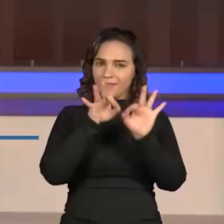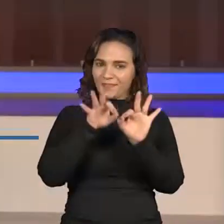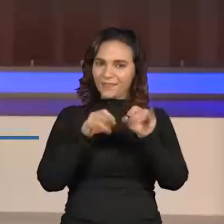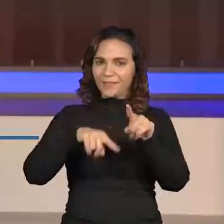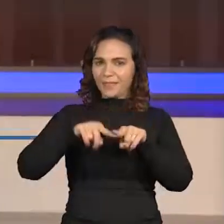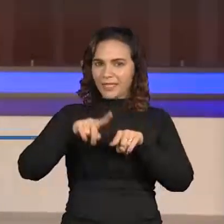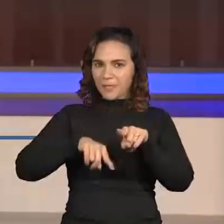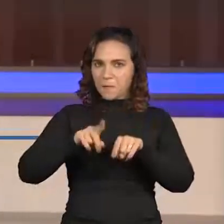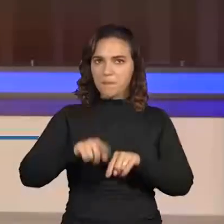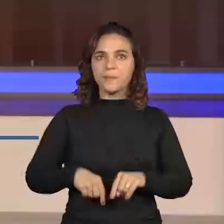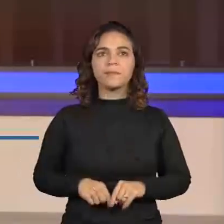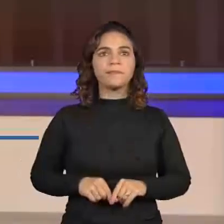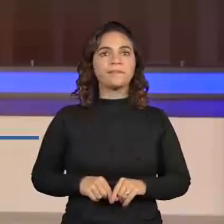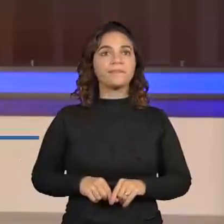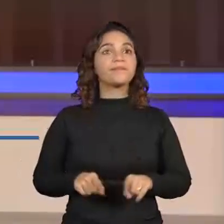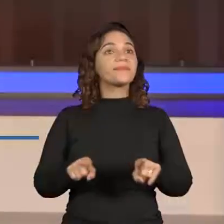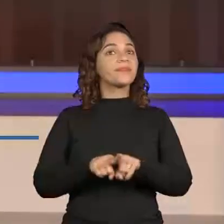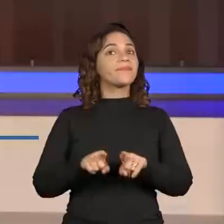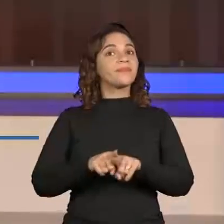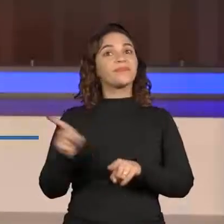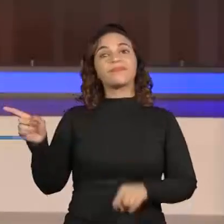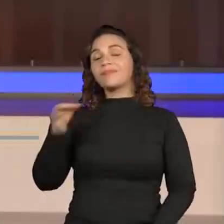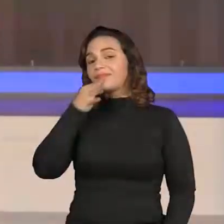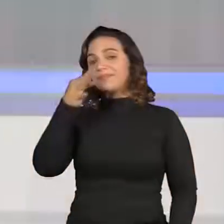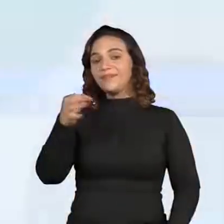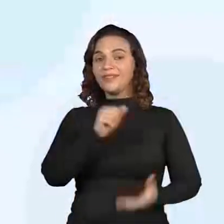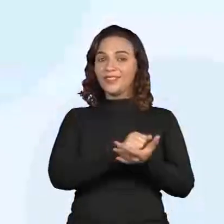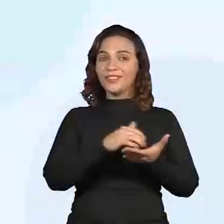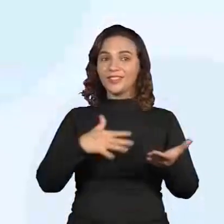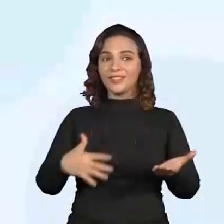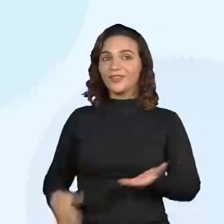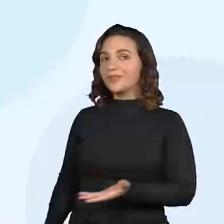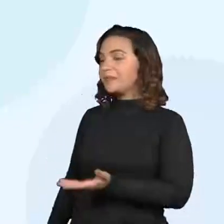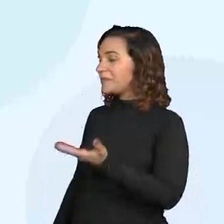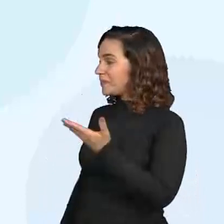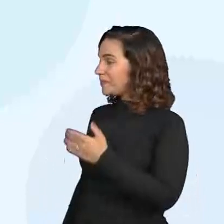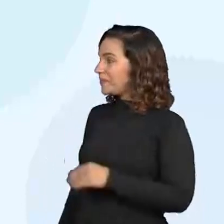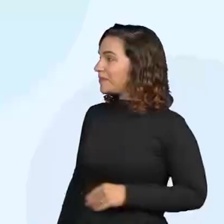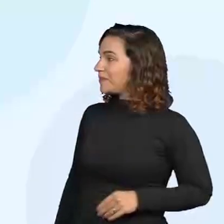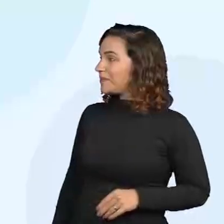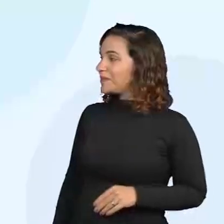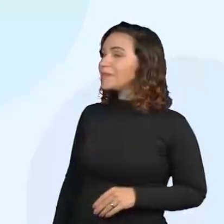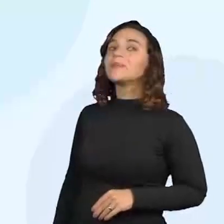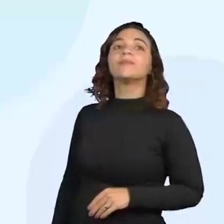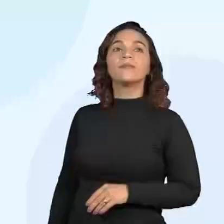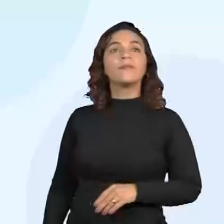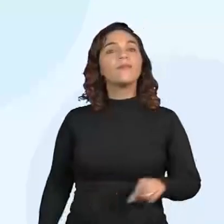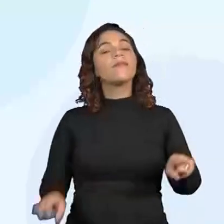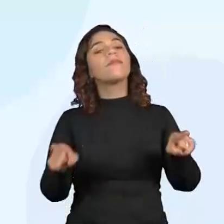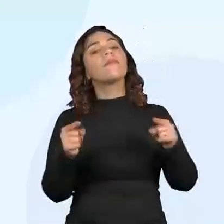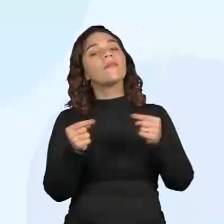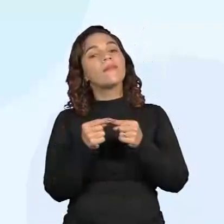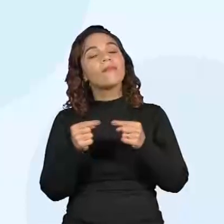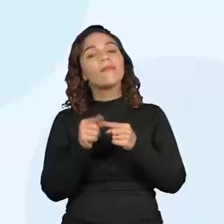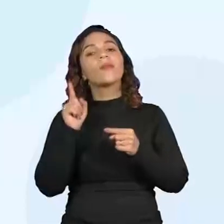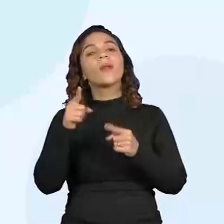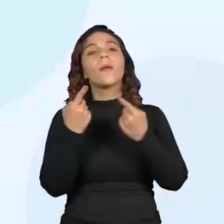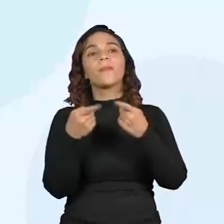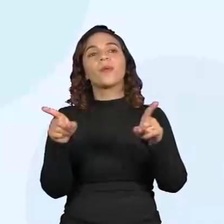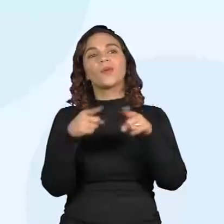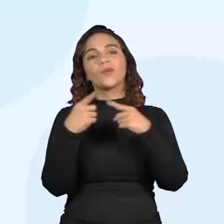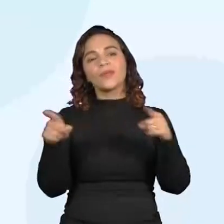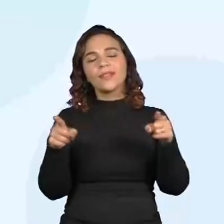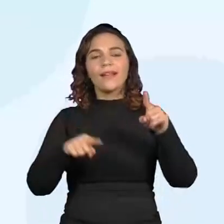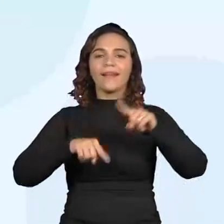material. Inclusive, com uma sugestão de atividade na telinha para vocês, com relação também a instrumentos